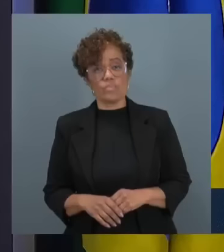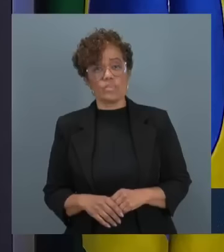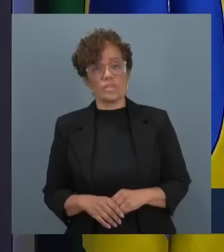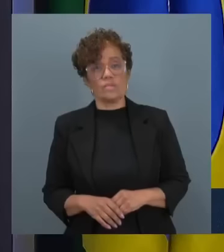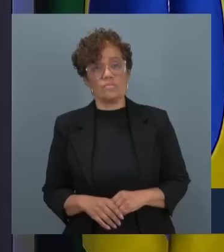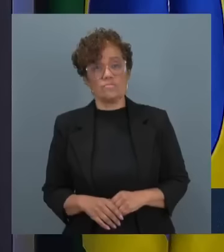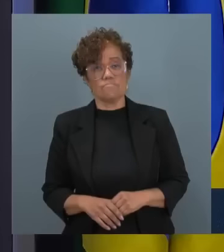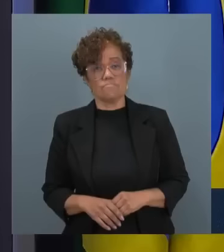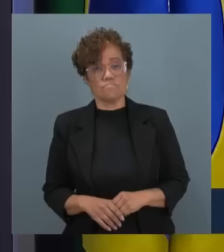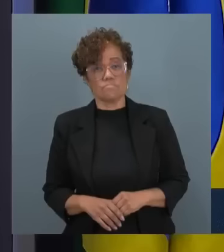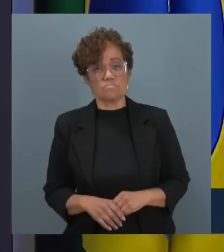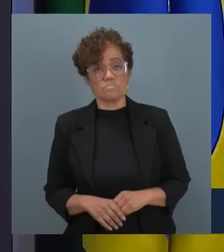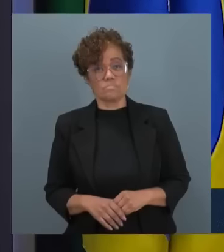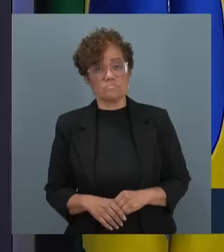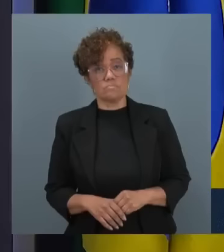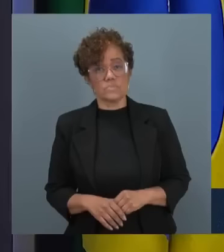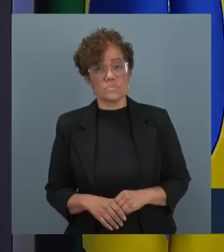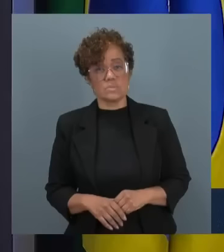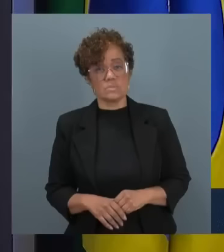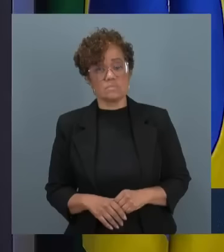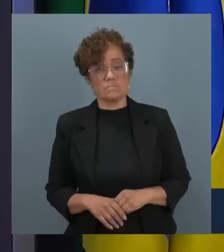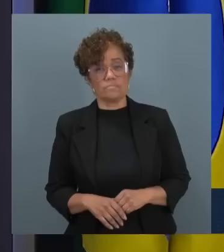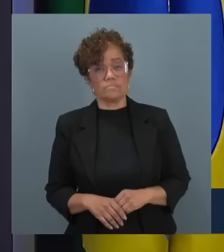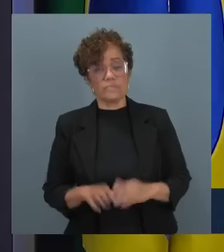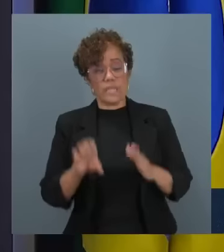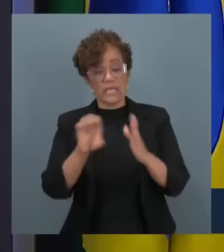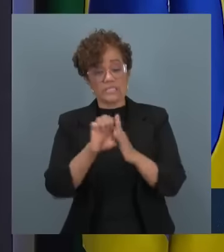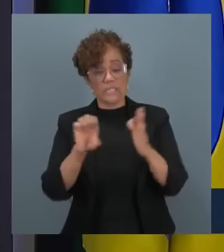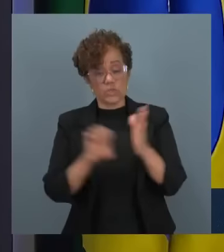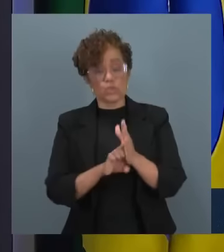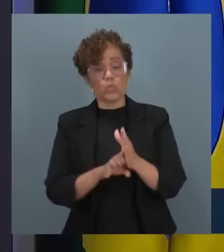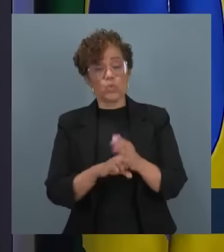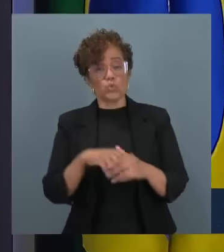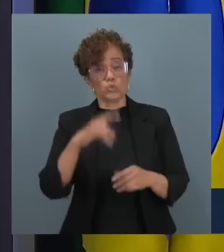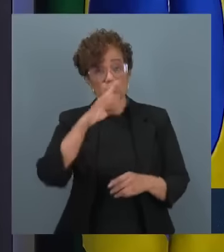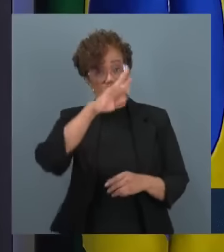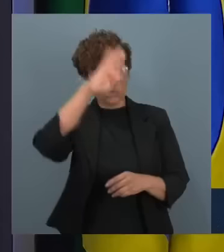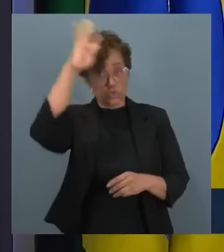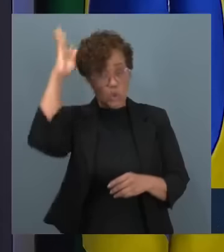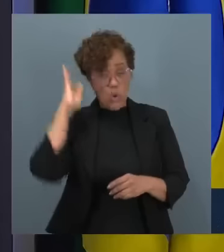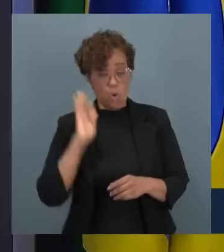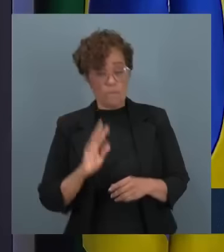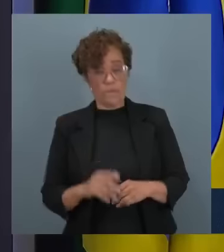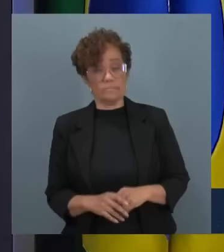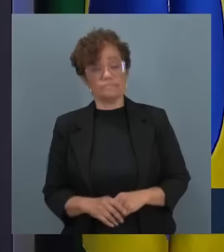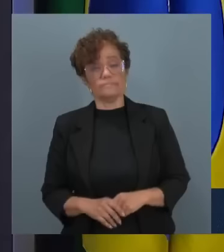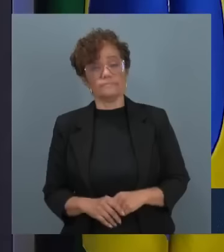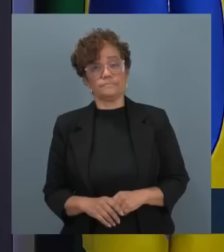acionando o Estatuto de Roma, esse protocolo.